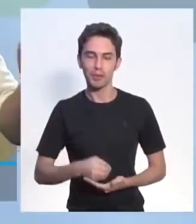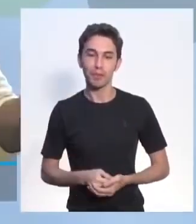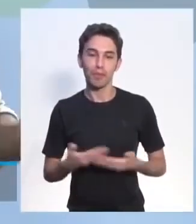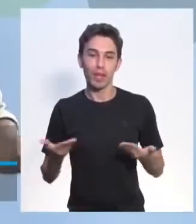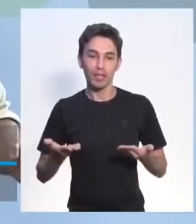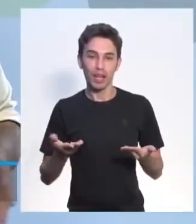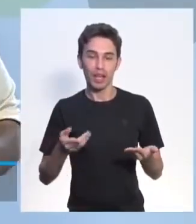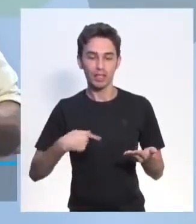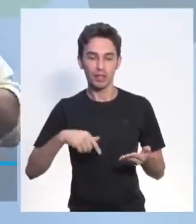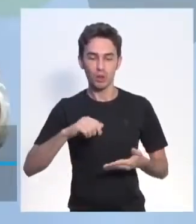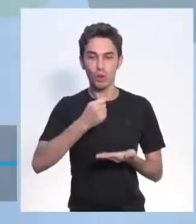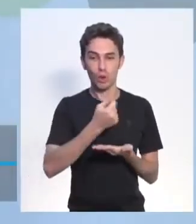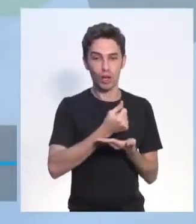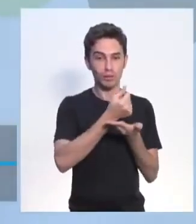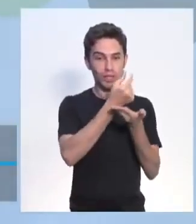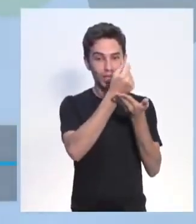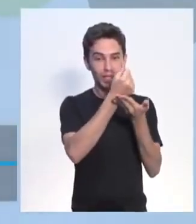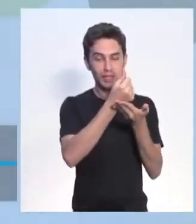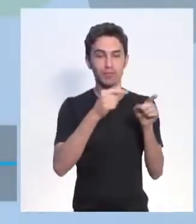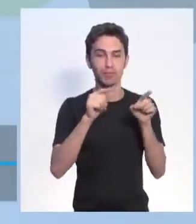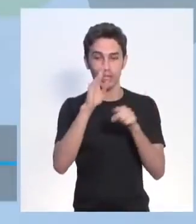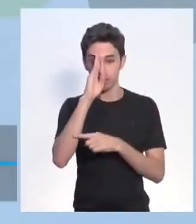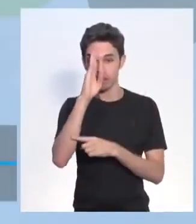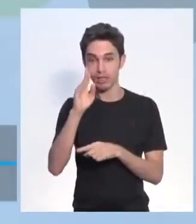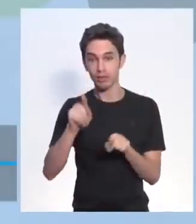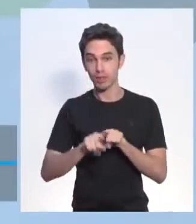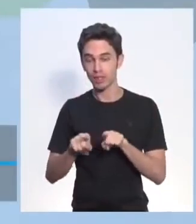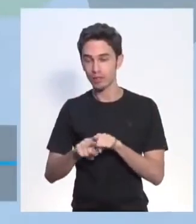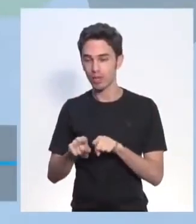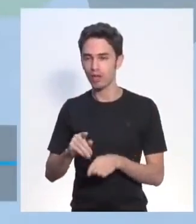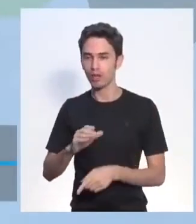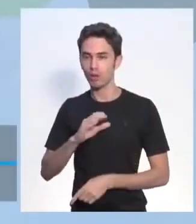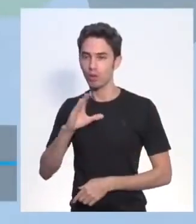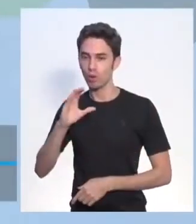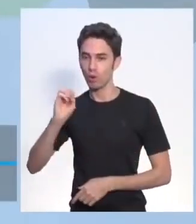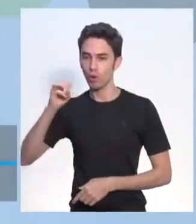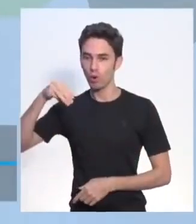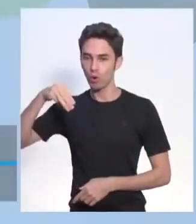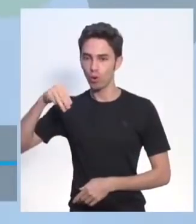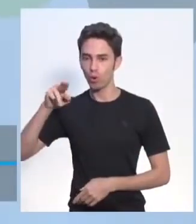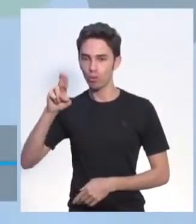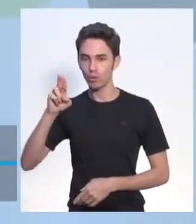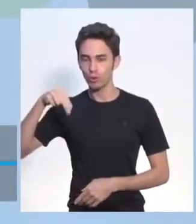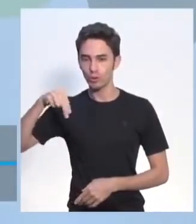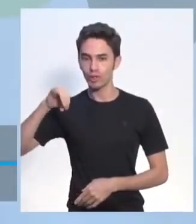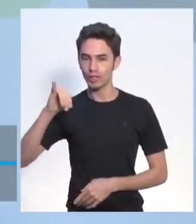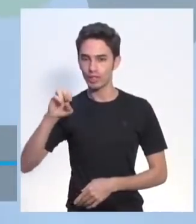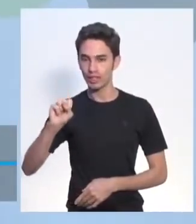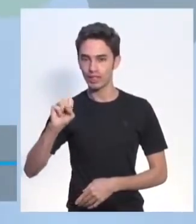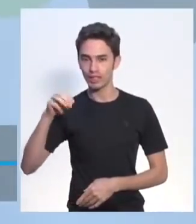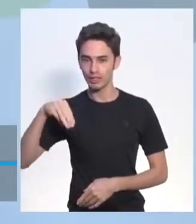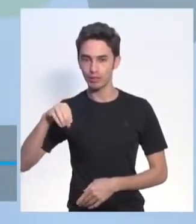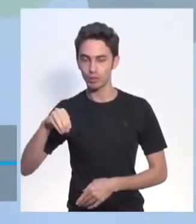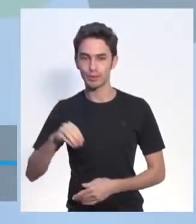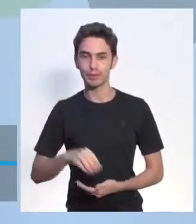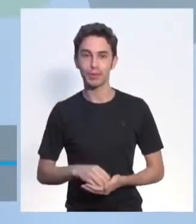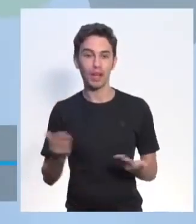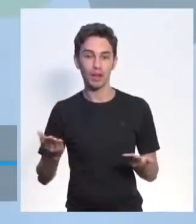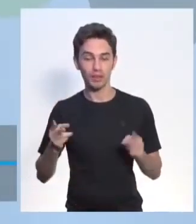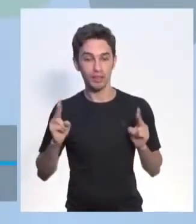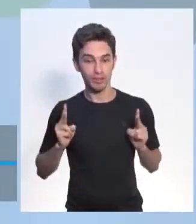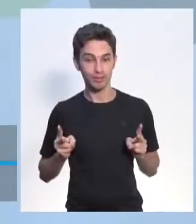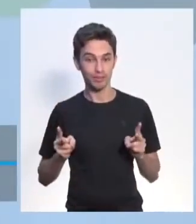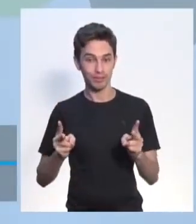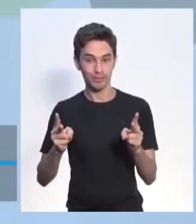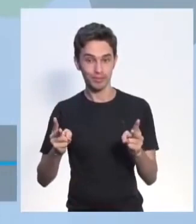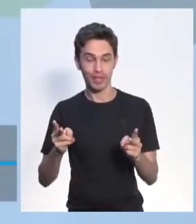o capitalismo e o comunismo, ok? Vamos então dar continuidade à nossa